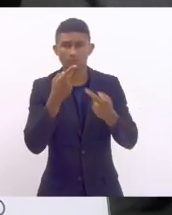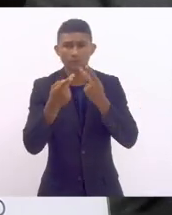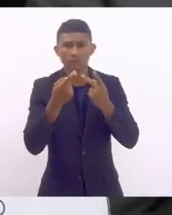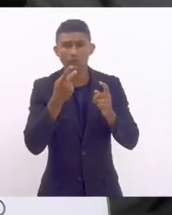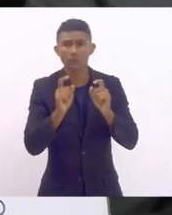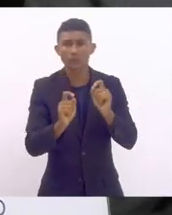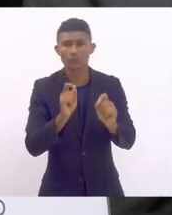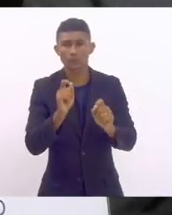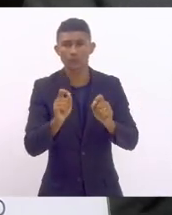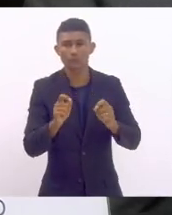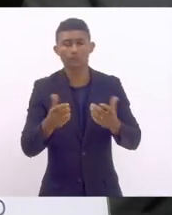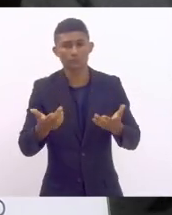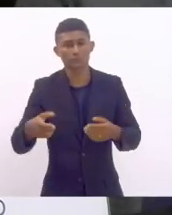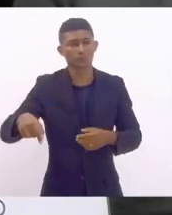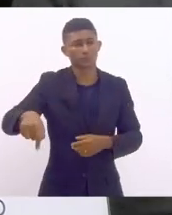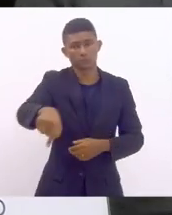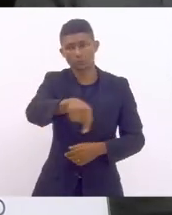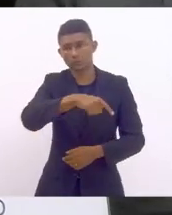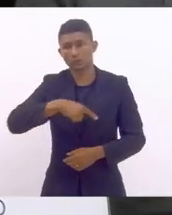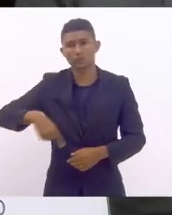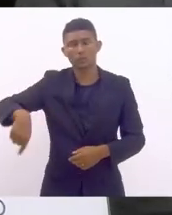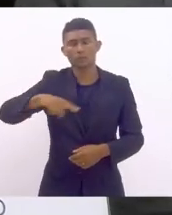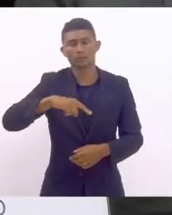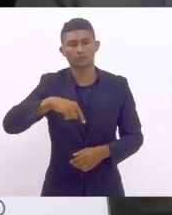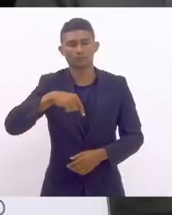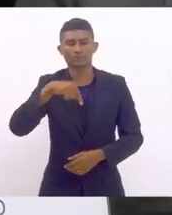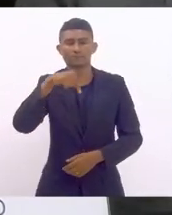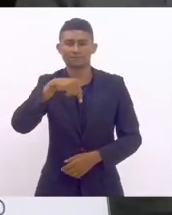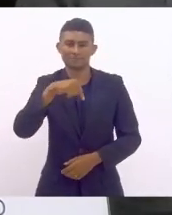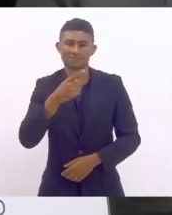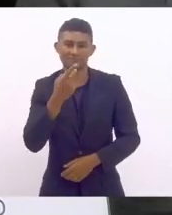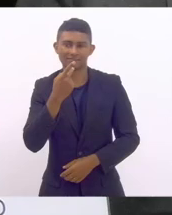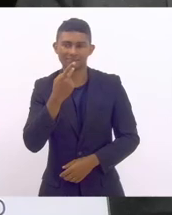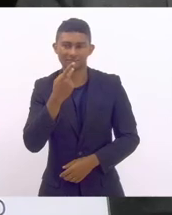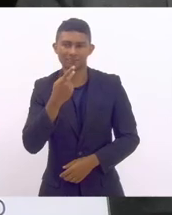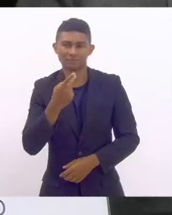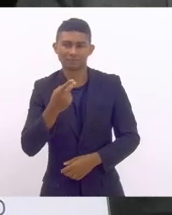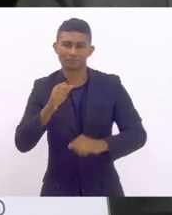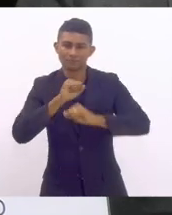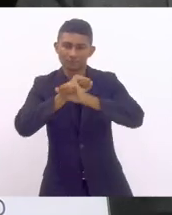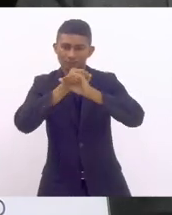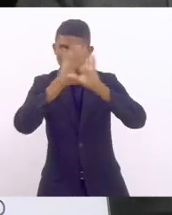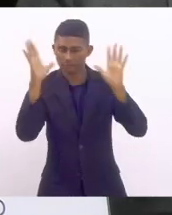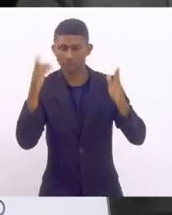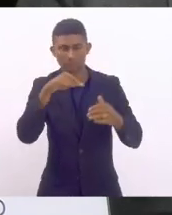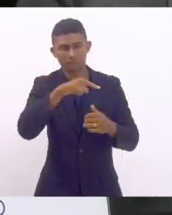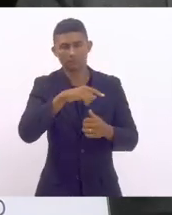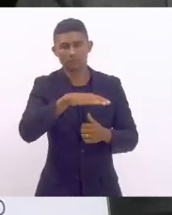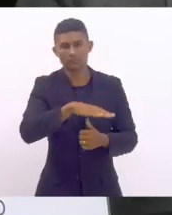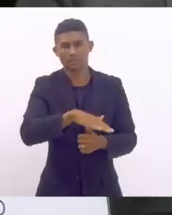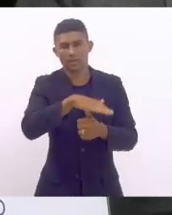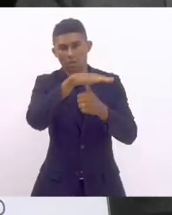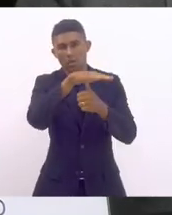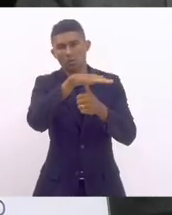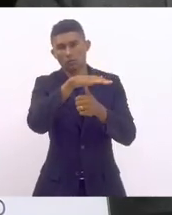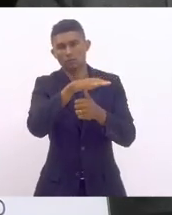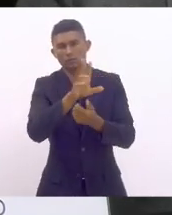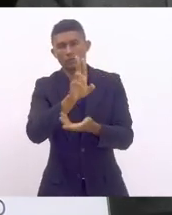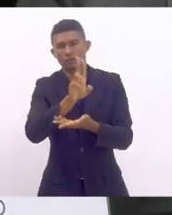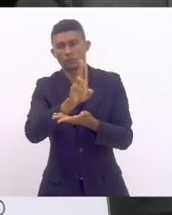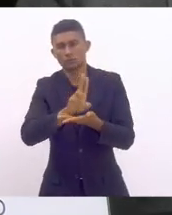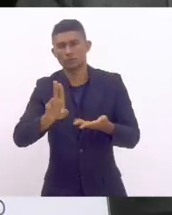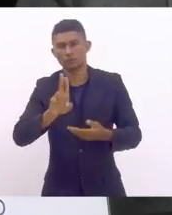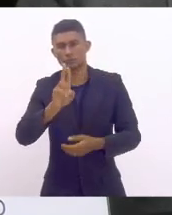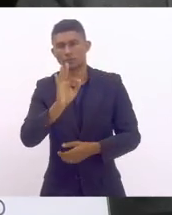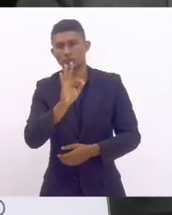nós fazemos né como foi dito aqui pelo bastante Claro pelo nosso reitor da Universidade